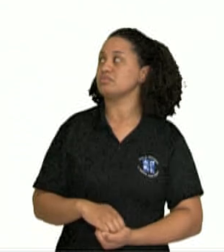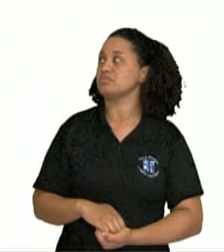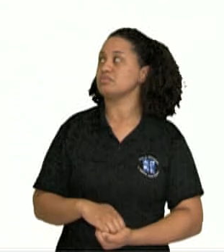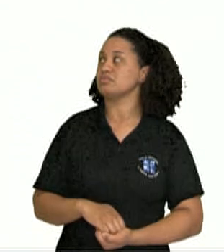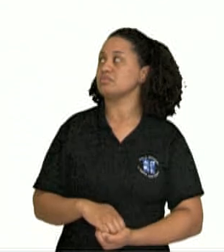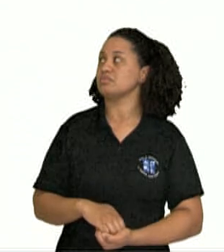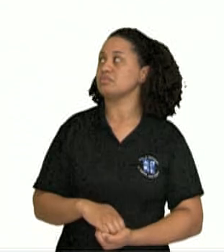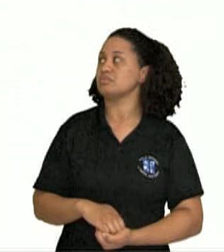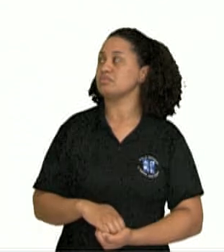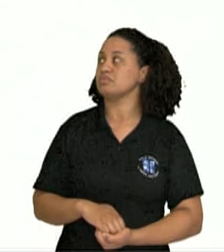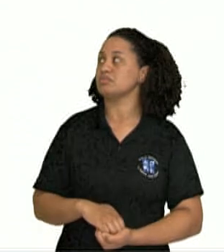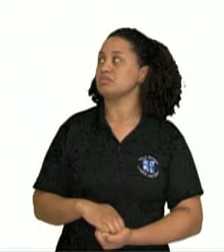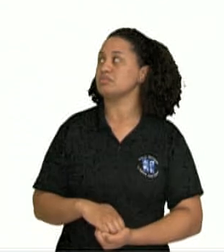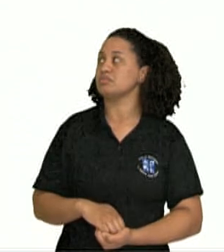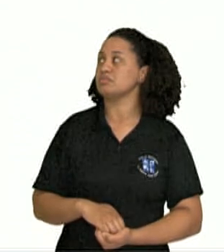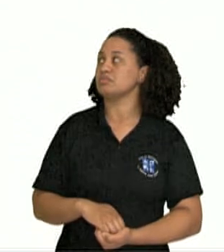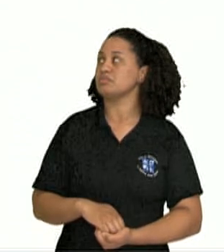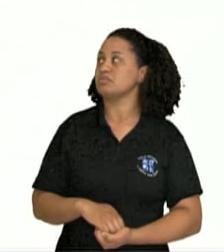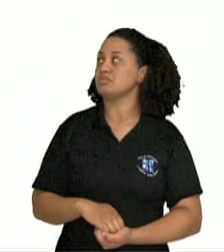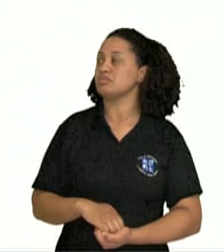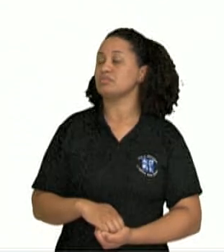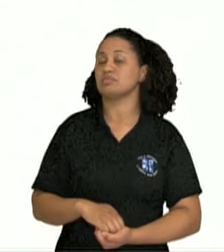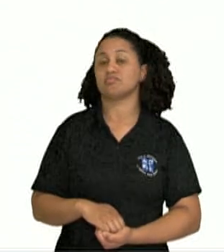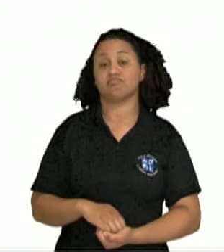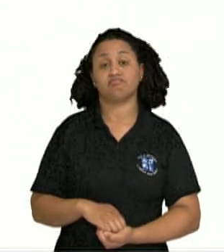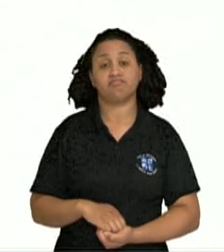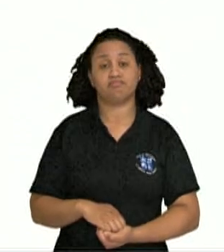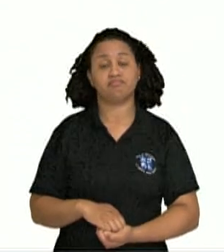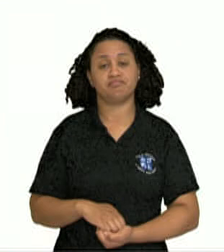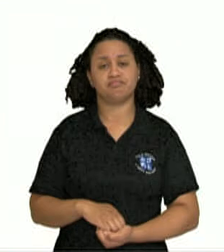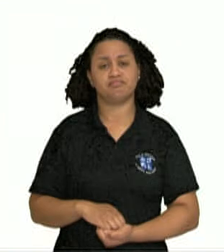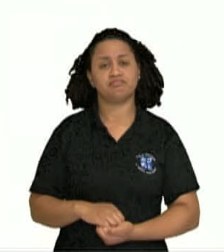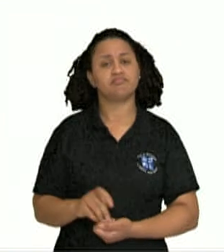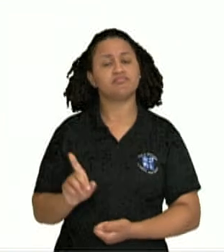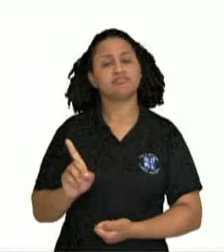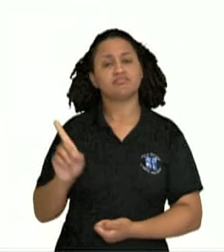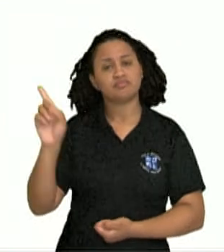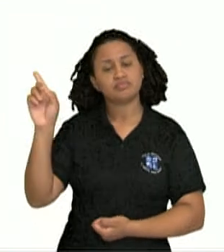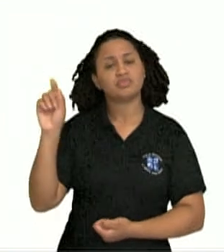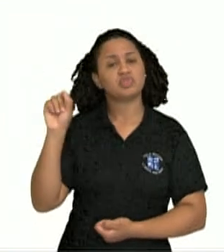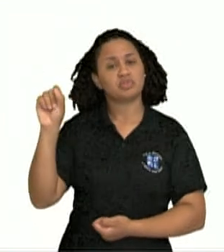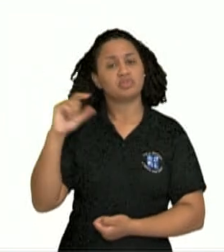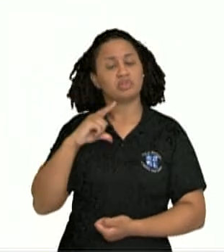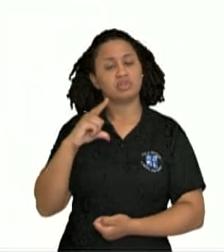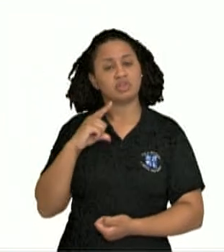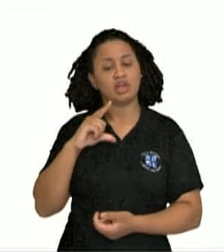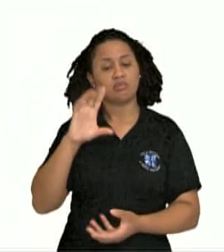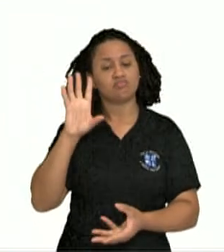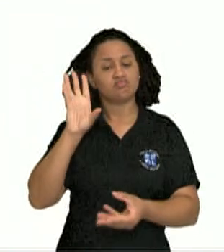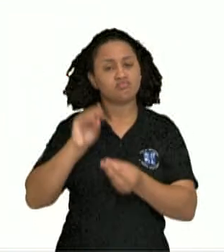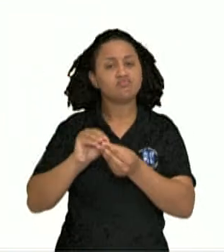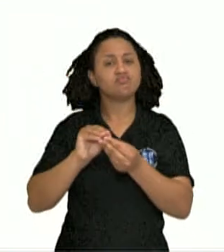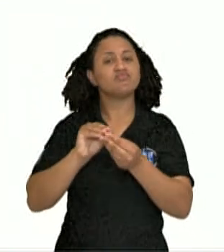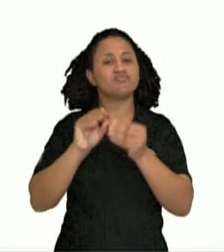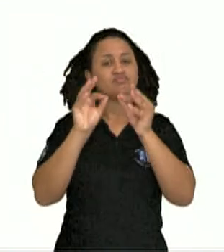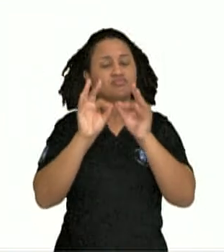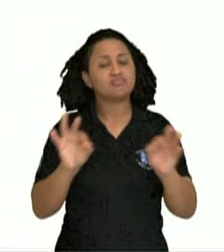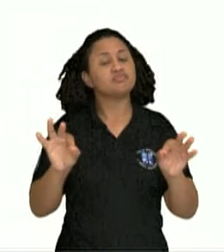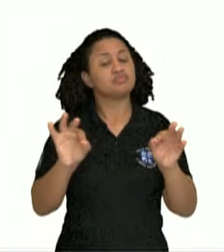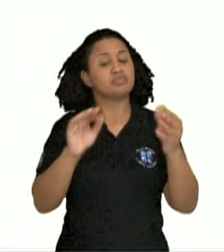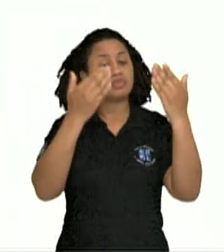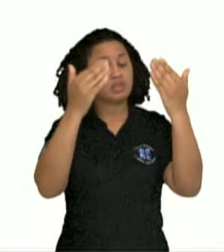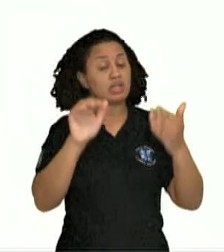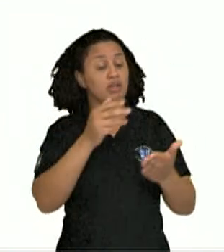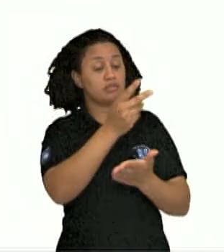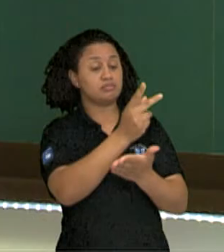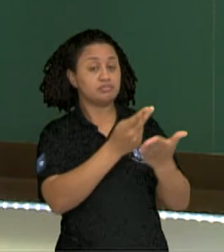de motivação e alegria em ele. Então, aqui uma síntese, um resumo, uma análise desse